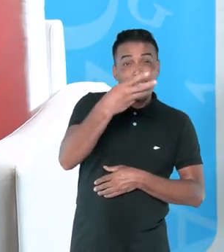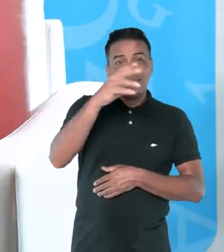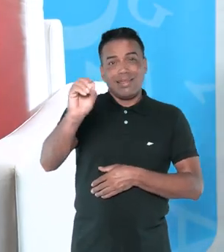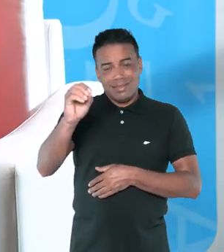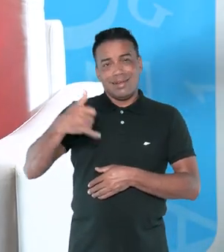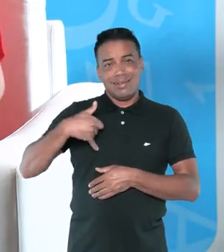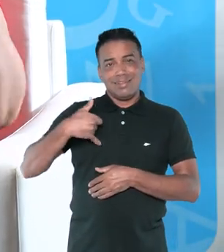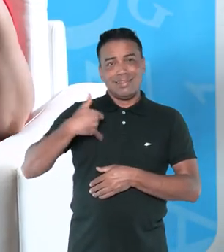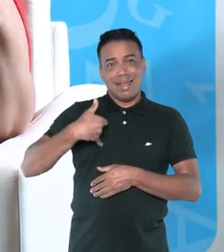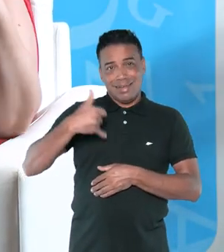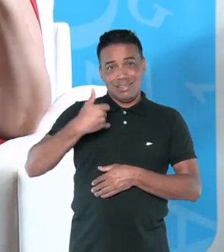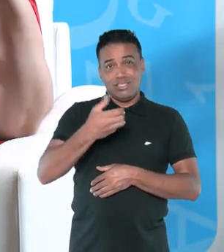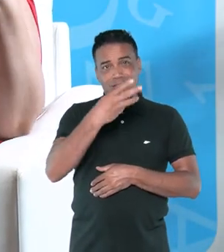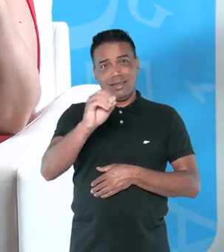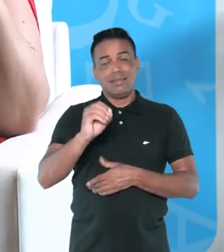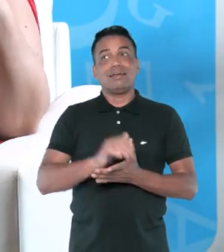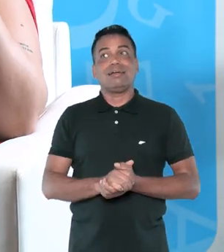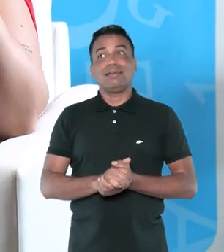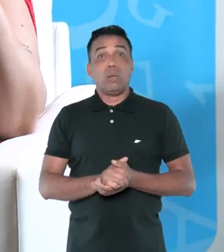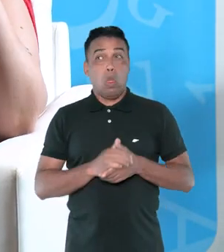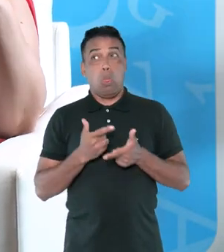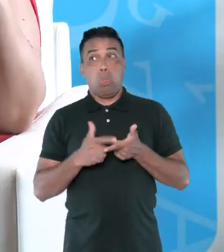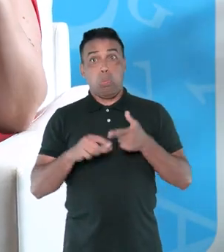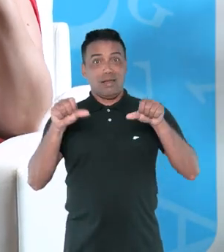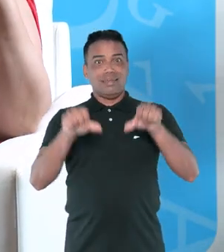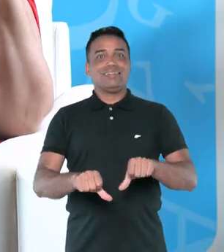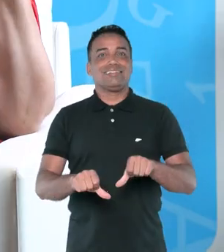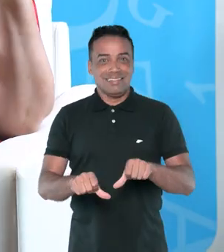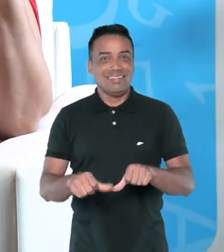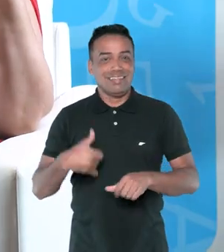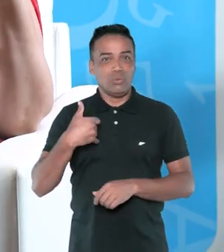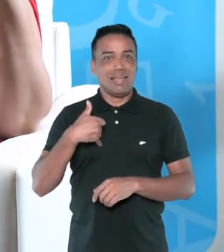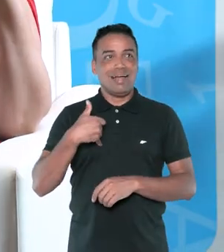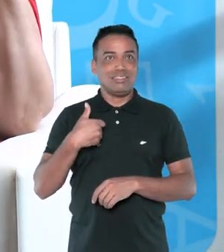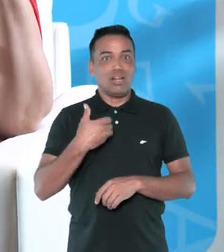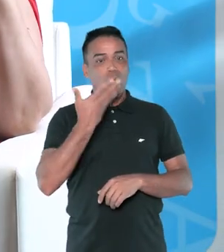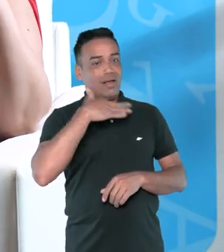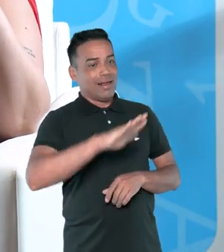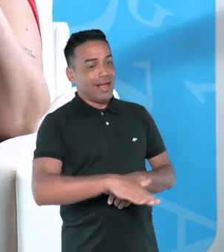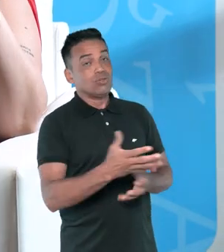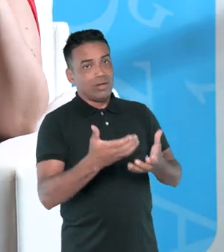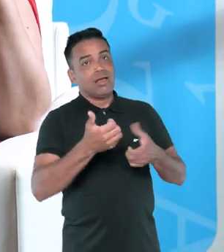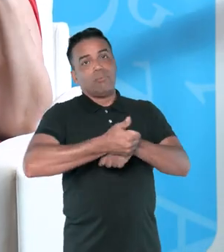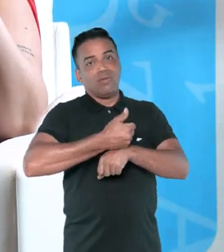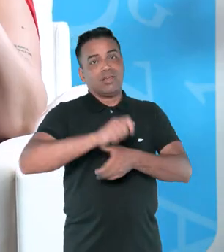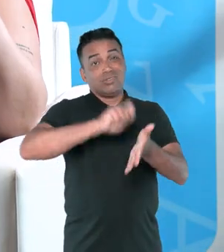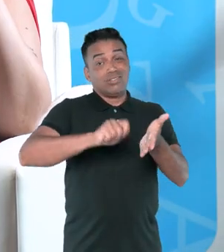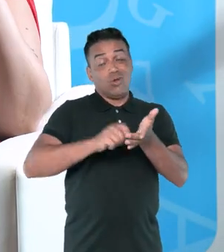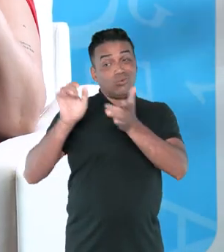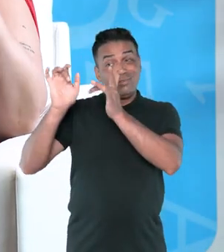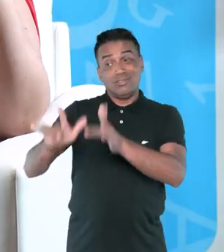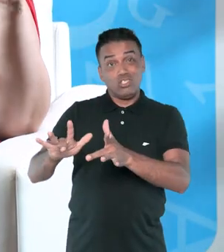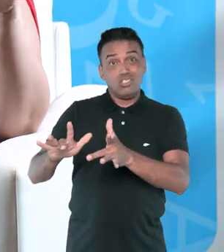30 anos, na verdade, aí tem as crises, né? Aí quando eu fiz 30 anos, assim, bom, eu era criança, queria ser escritora, desisti,